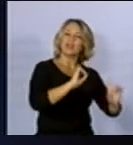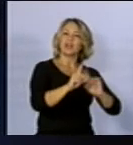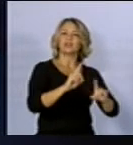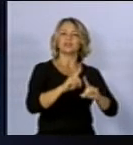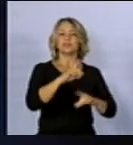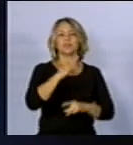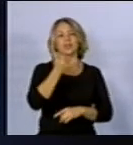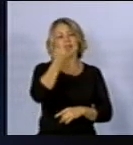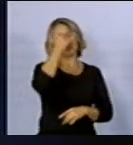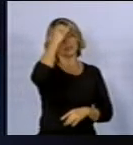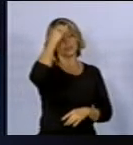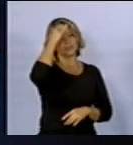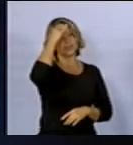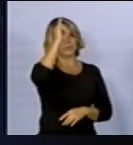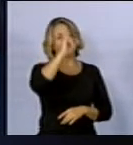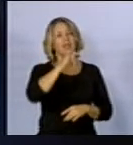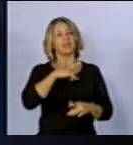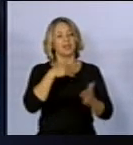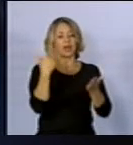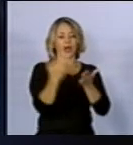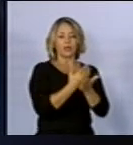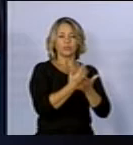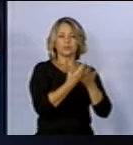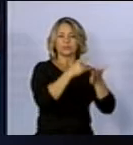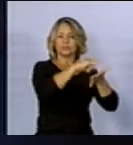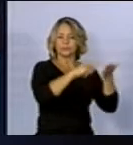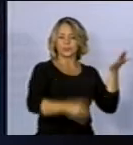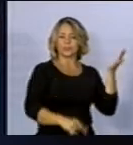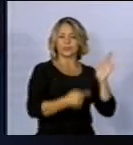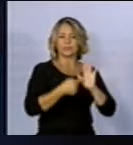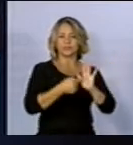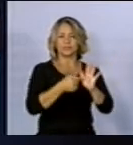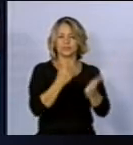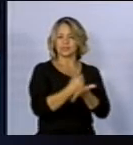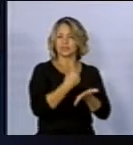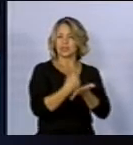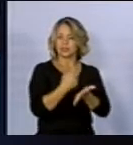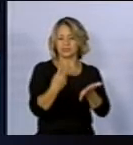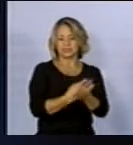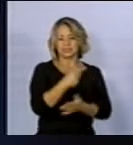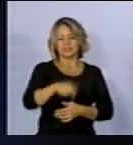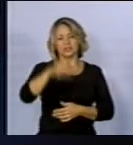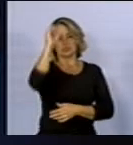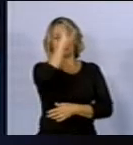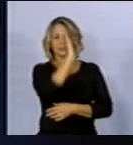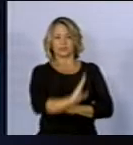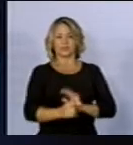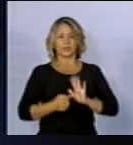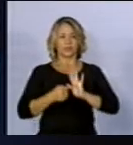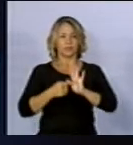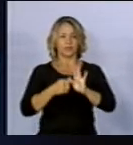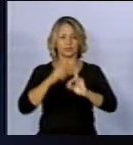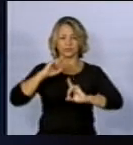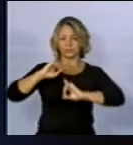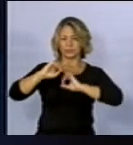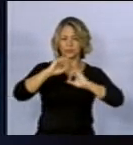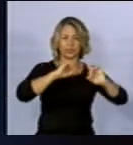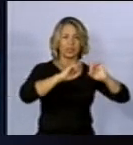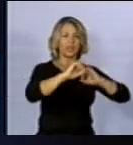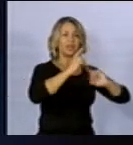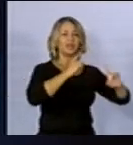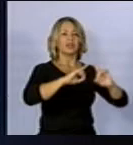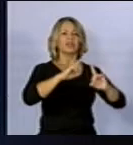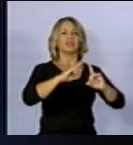trouxe aqui alguns tratados e declarações algumas realizadas inclusive no Brasil que trazem desse diálogo que está no